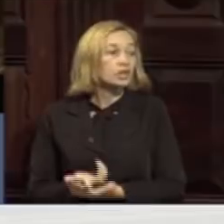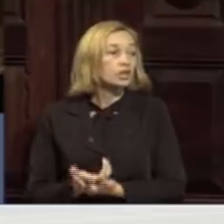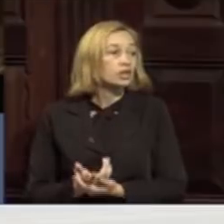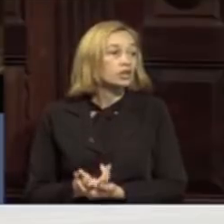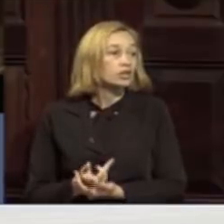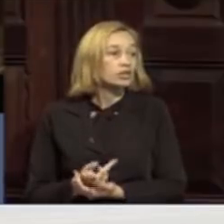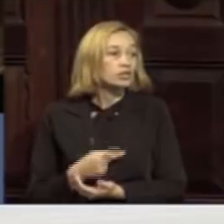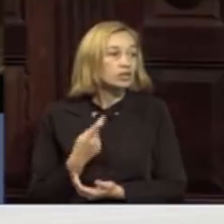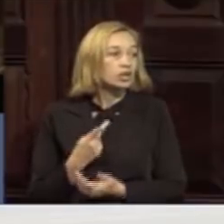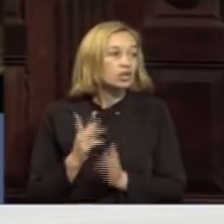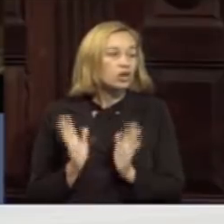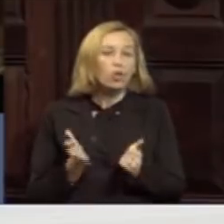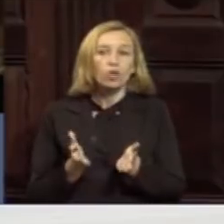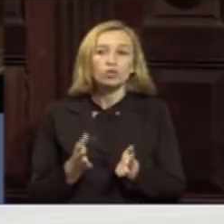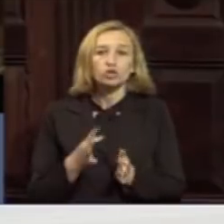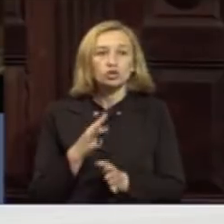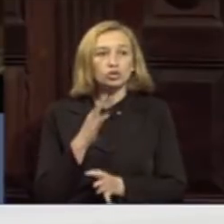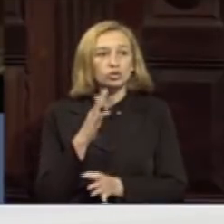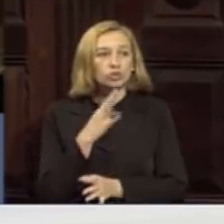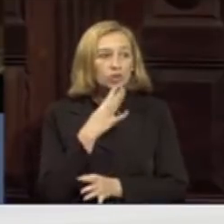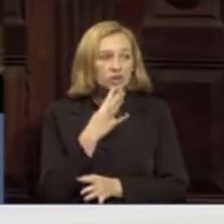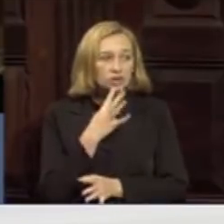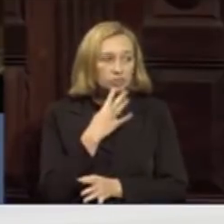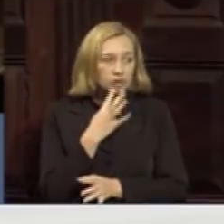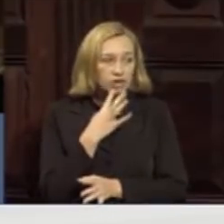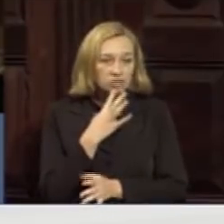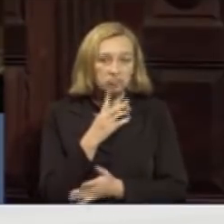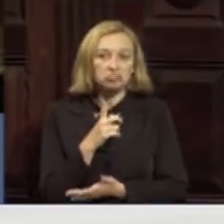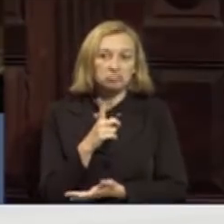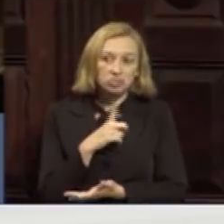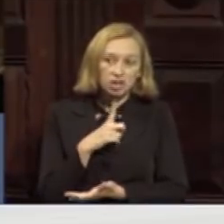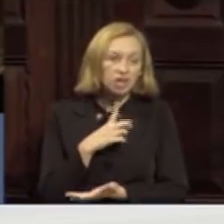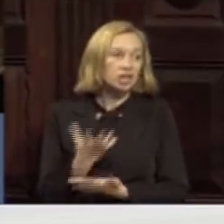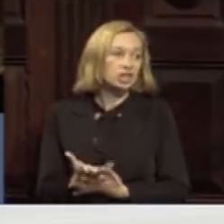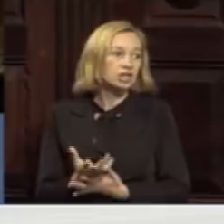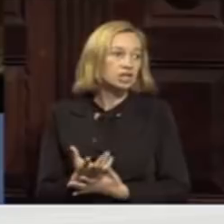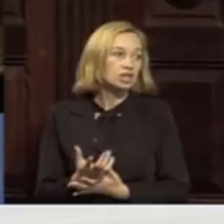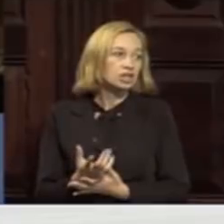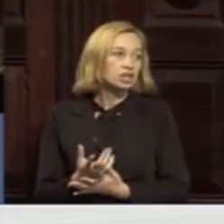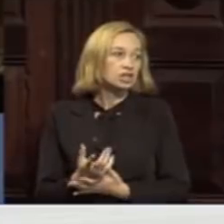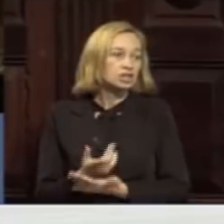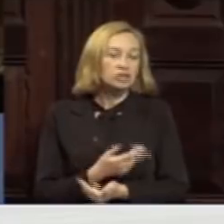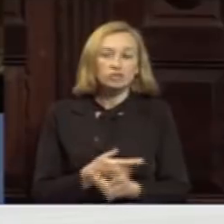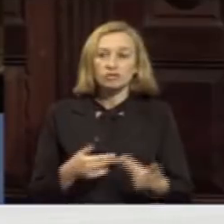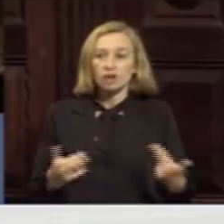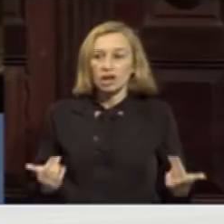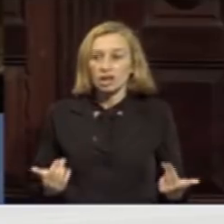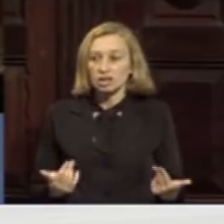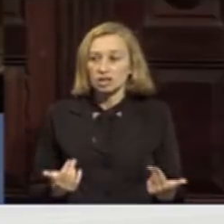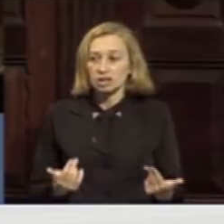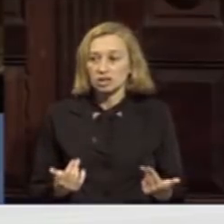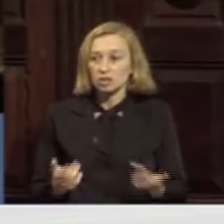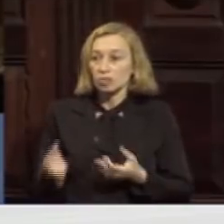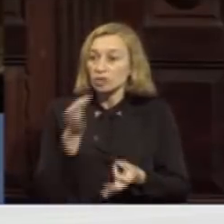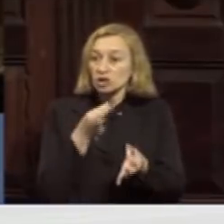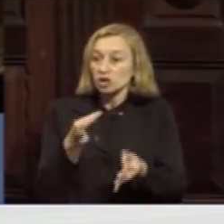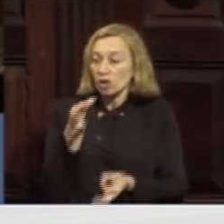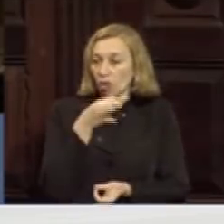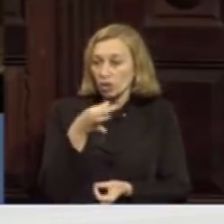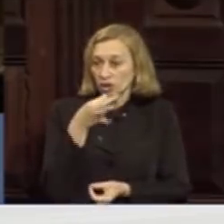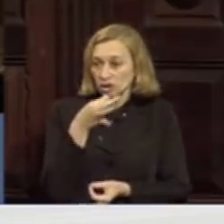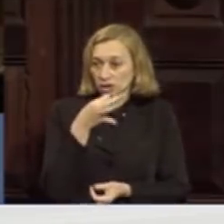dito. Hoje nós tomamos conhecimento de que é normal que haja divergências internas na UENF